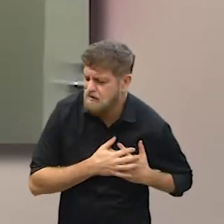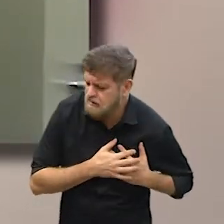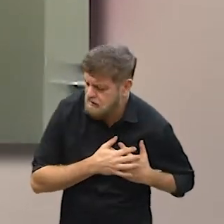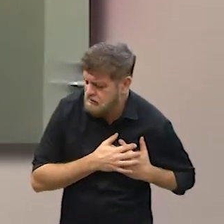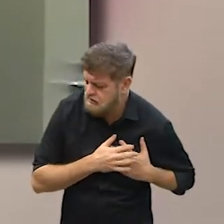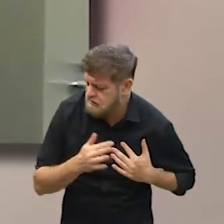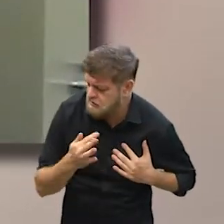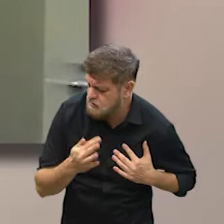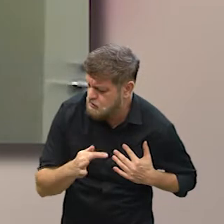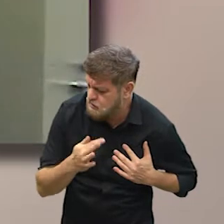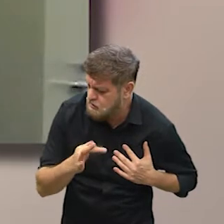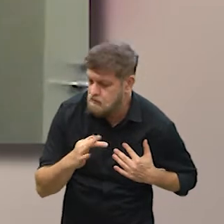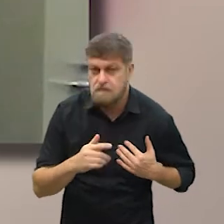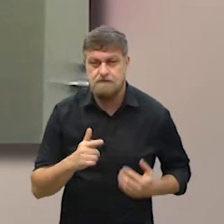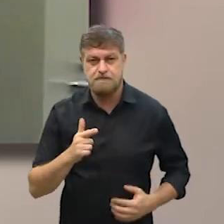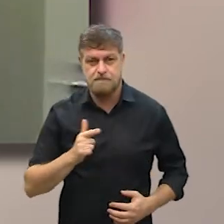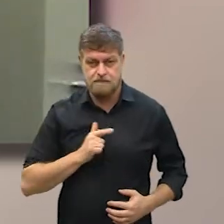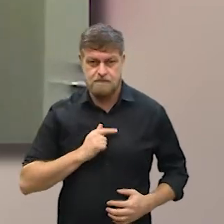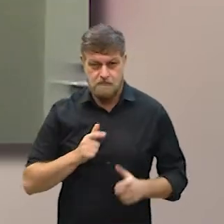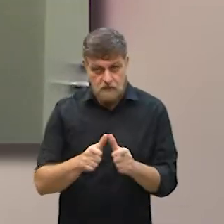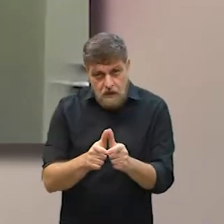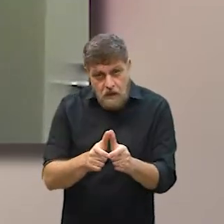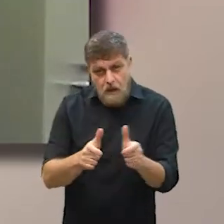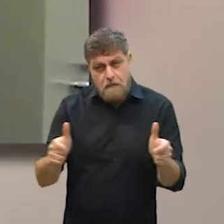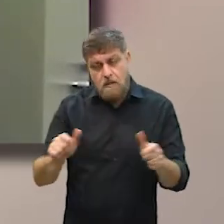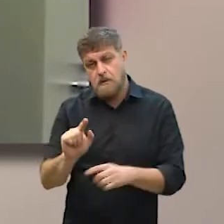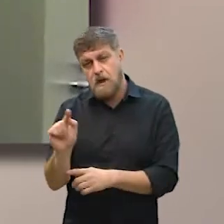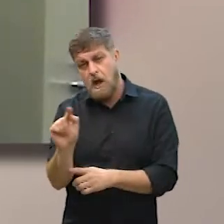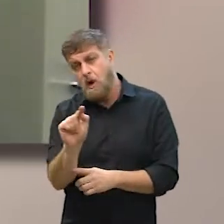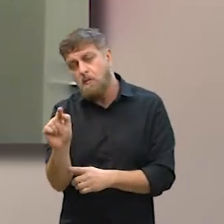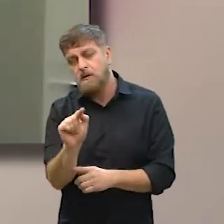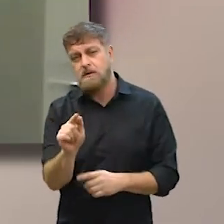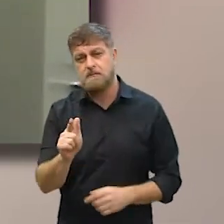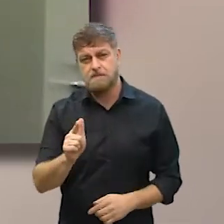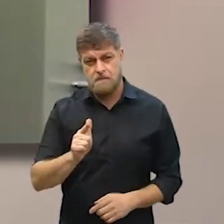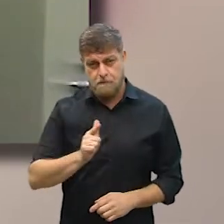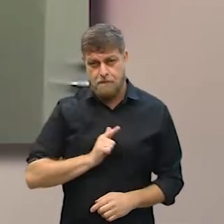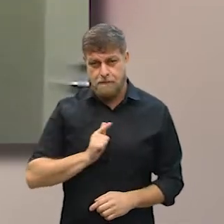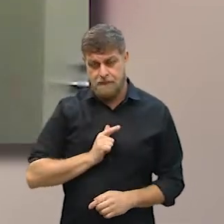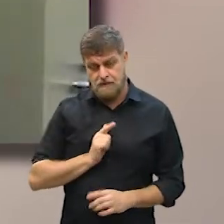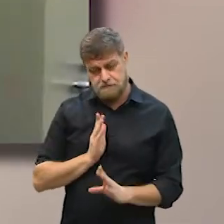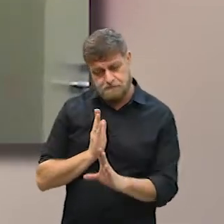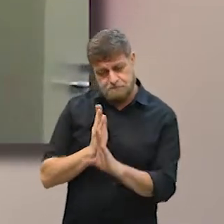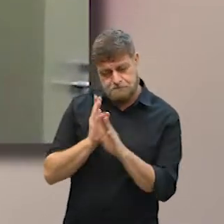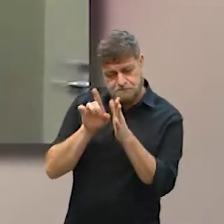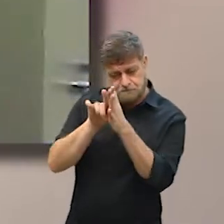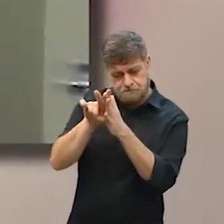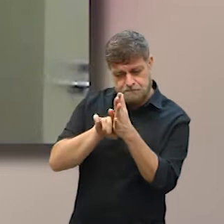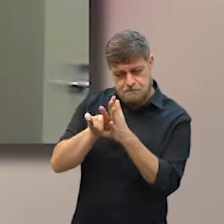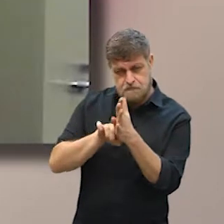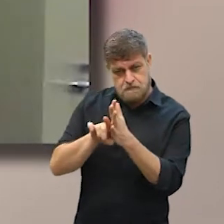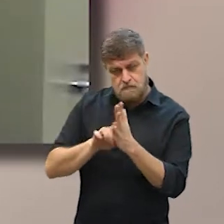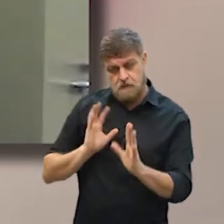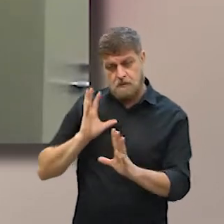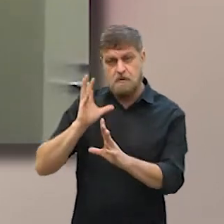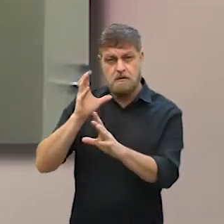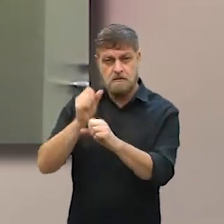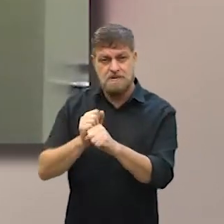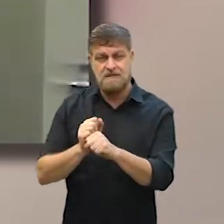pulmões em geral as manifestações mais frequentes em mente são pode ver se assim